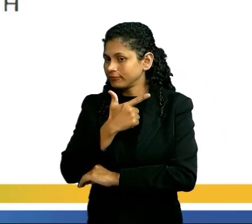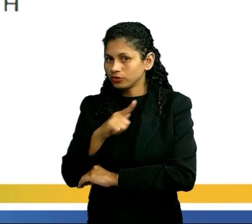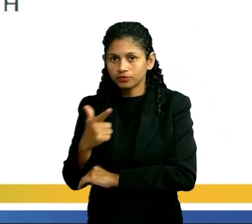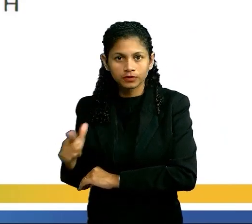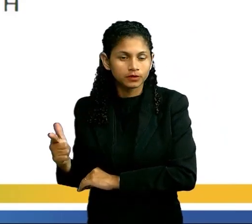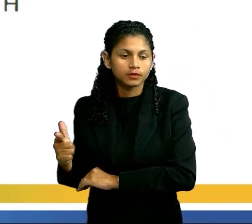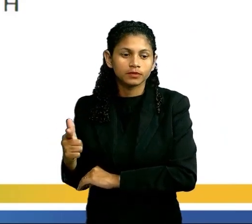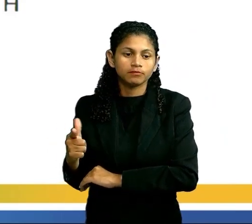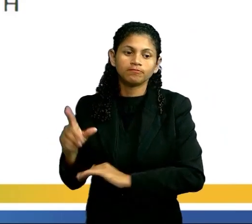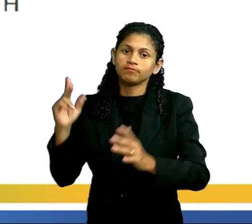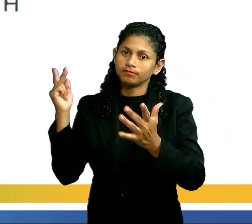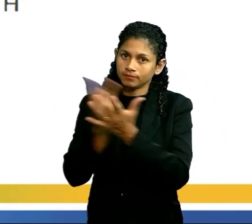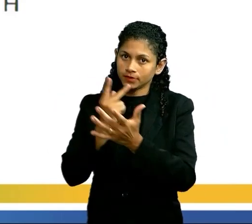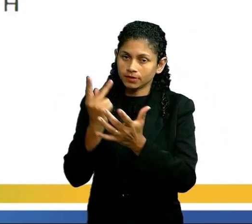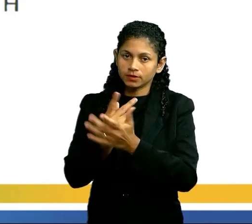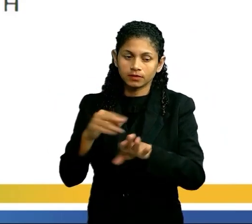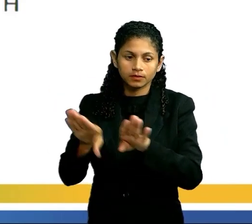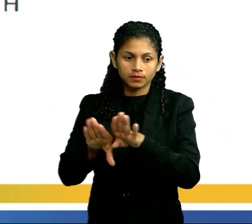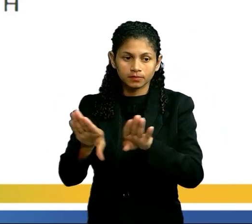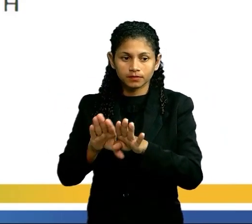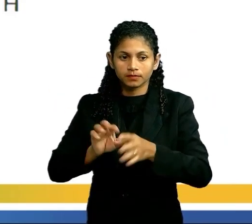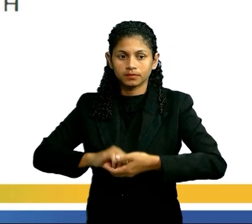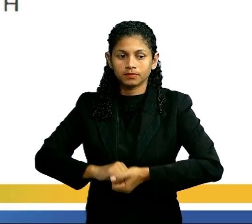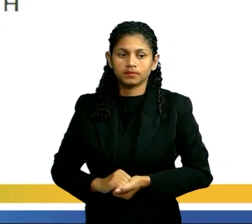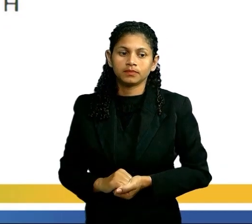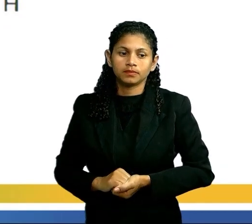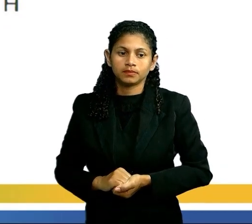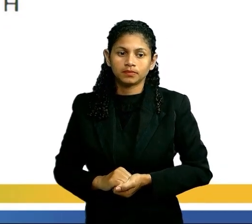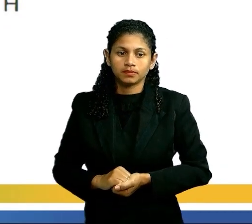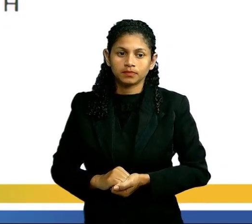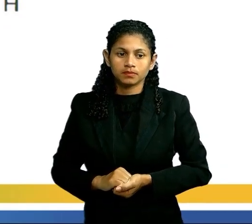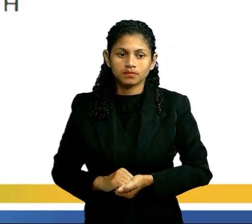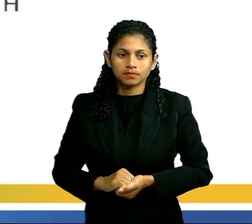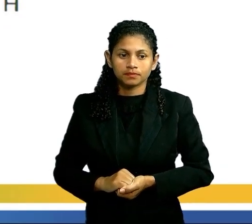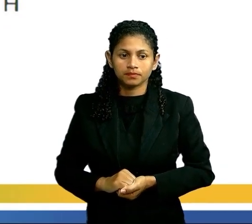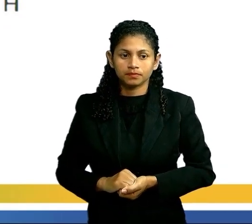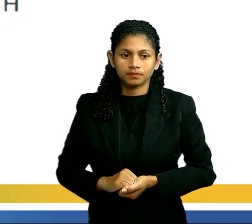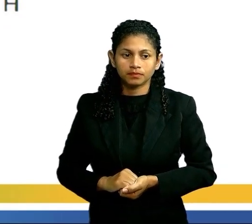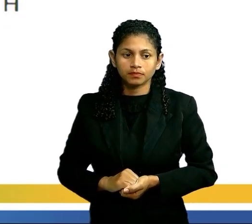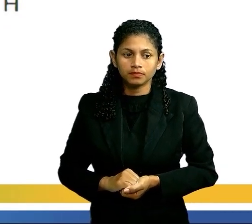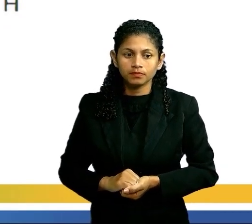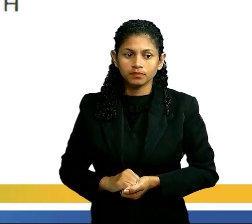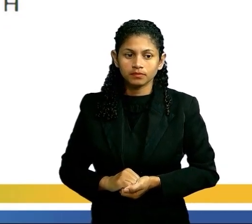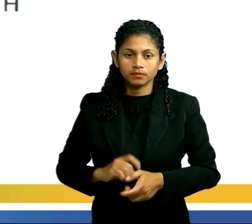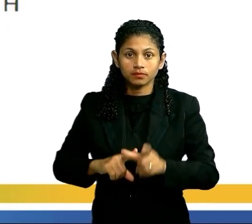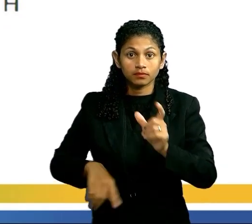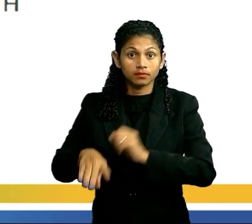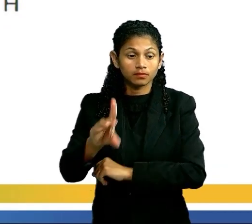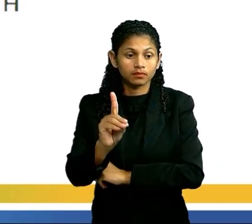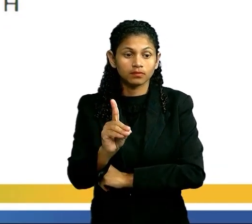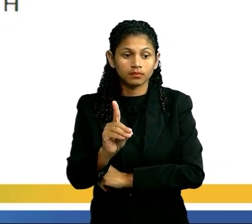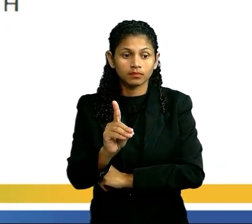já não pode ser considerado misto. Certo? Então, não pode ser a alternativa C. D,